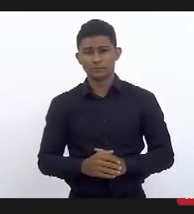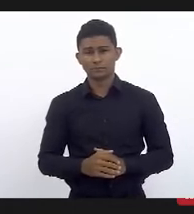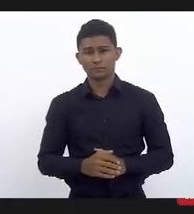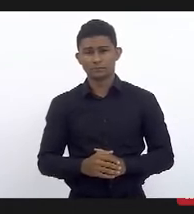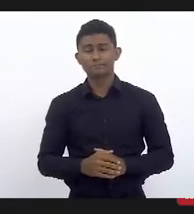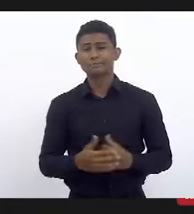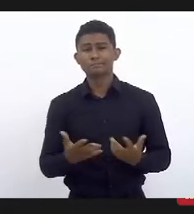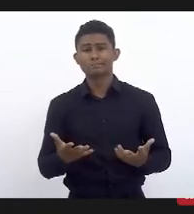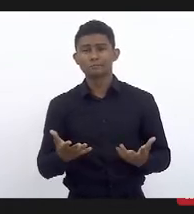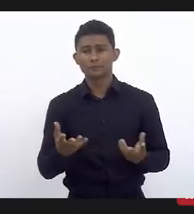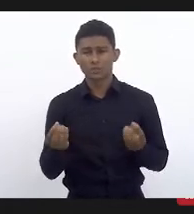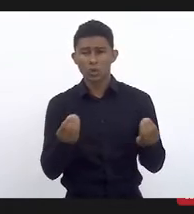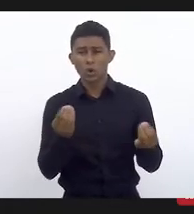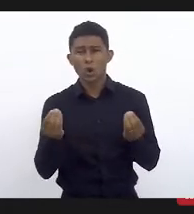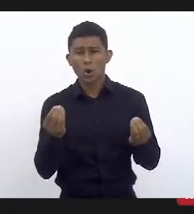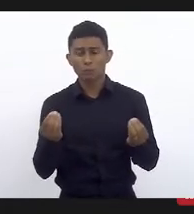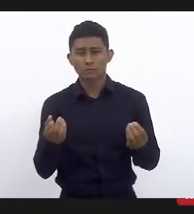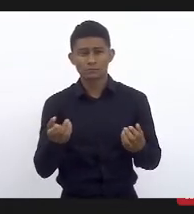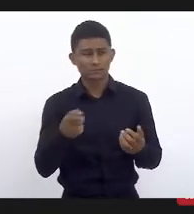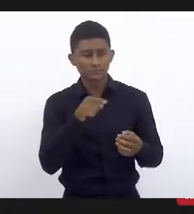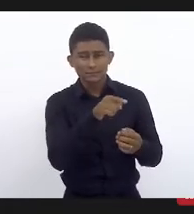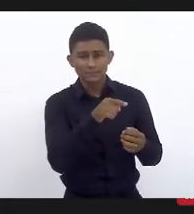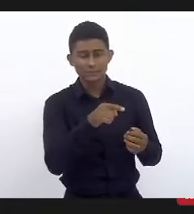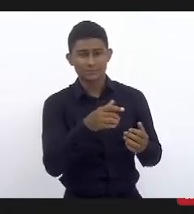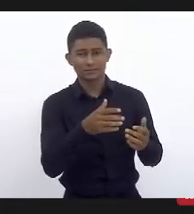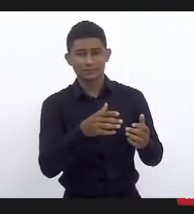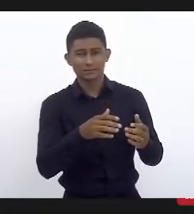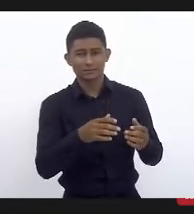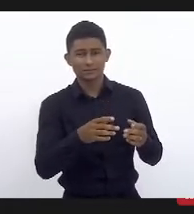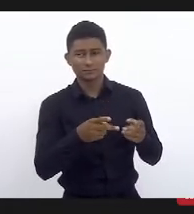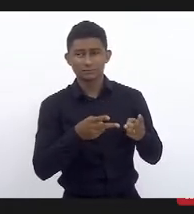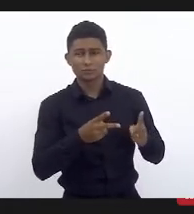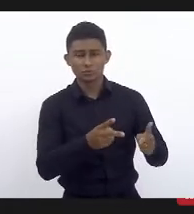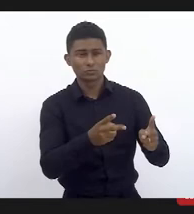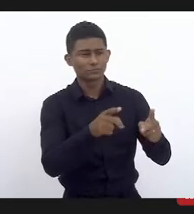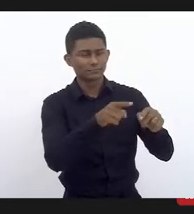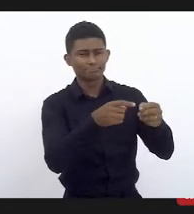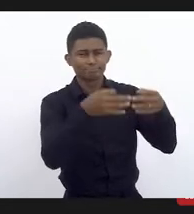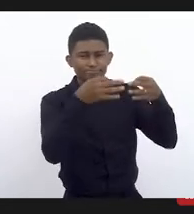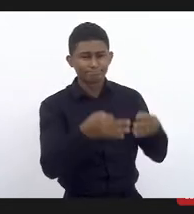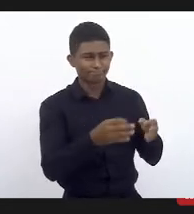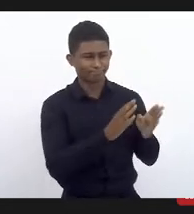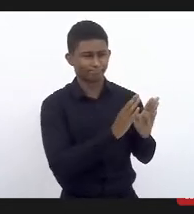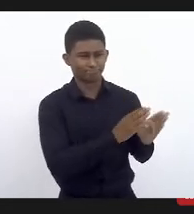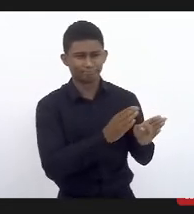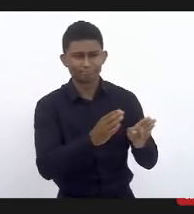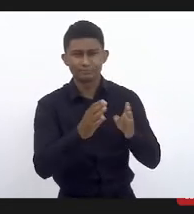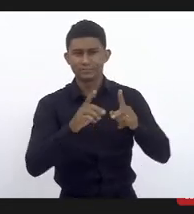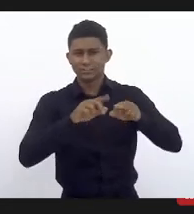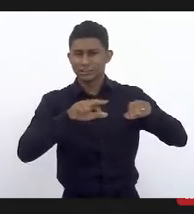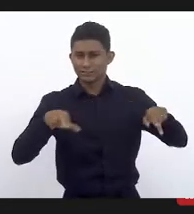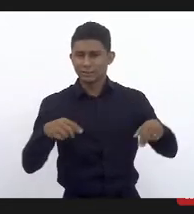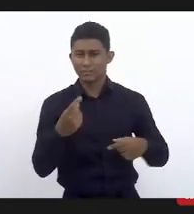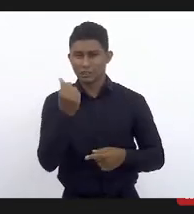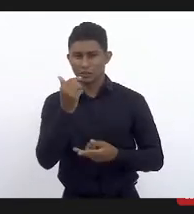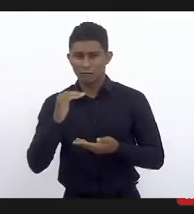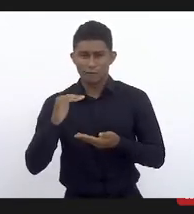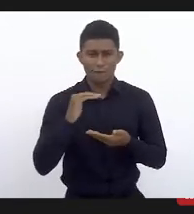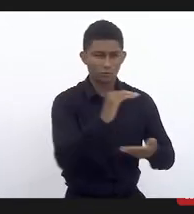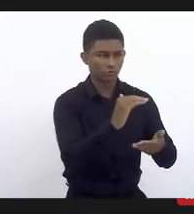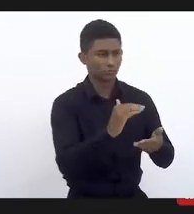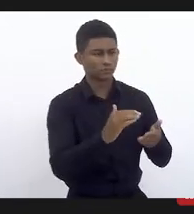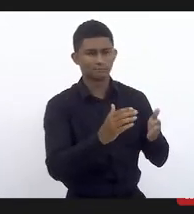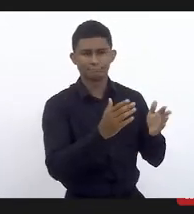como vai ser feita essa estabilidade mínima do investimento e dos recursos que estão no fundo. Se eu